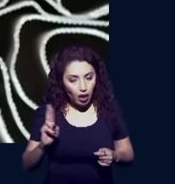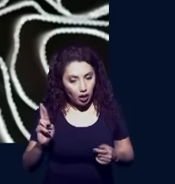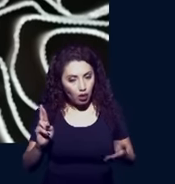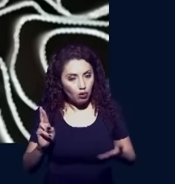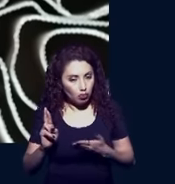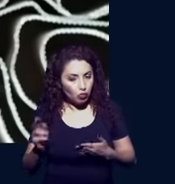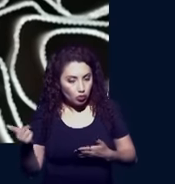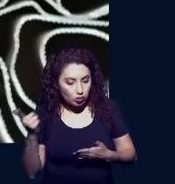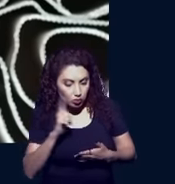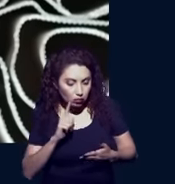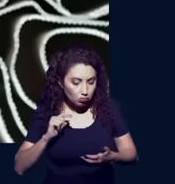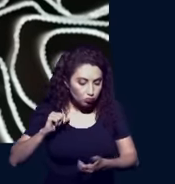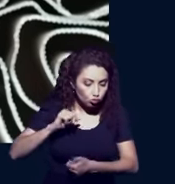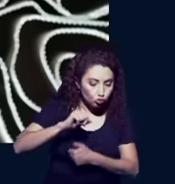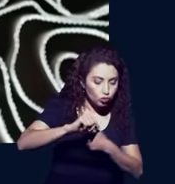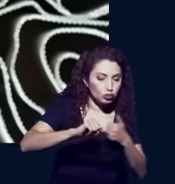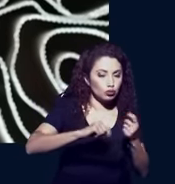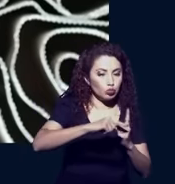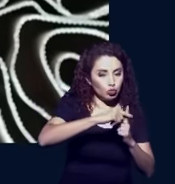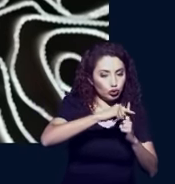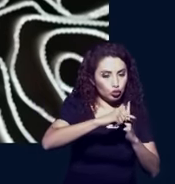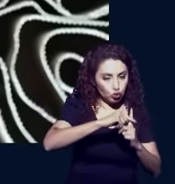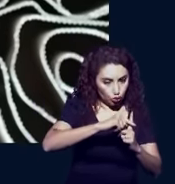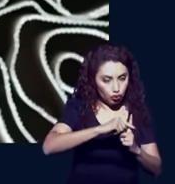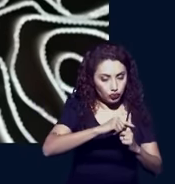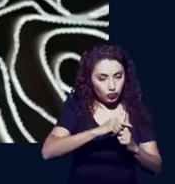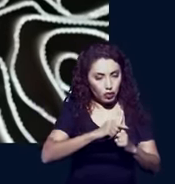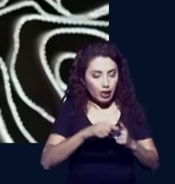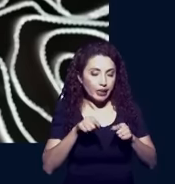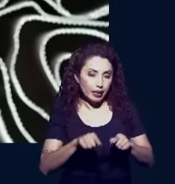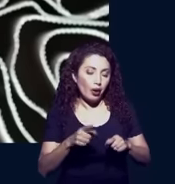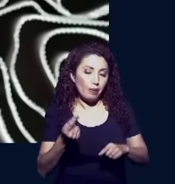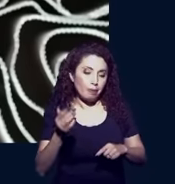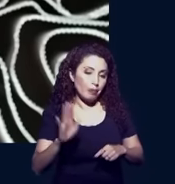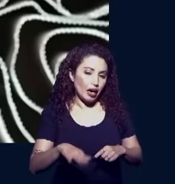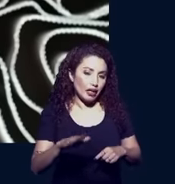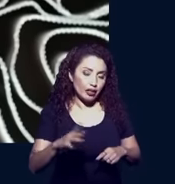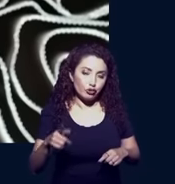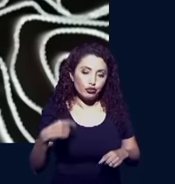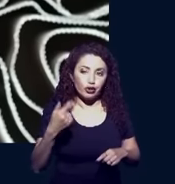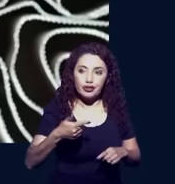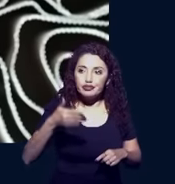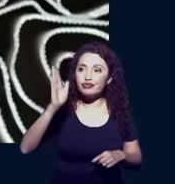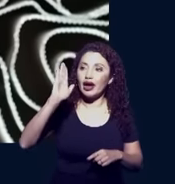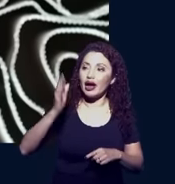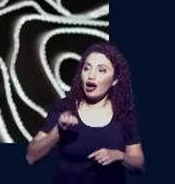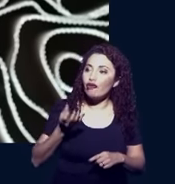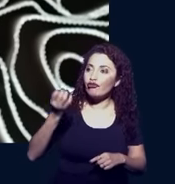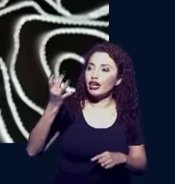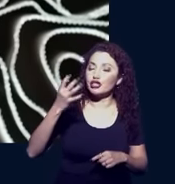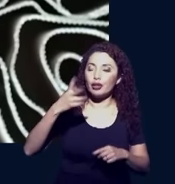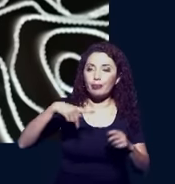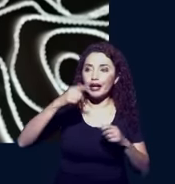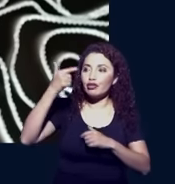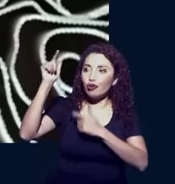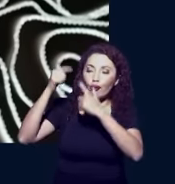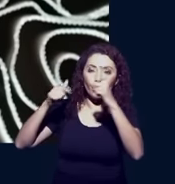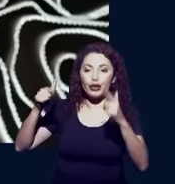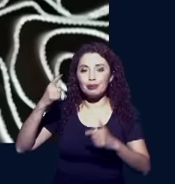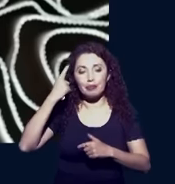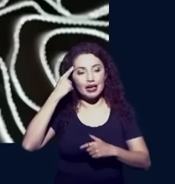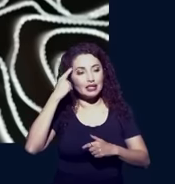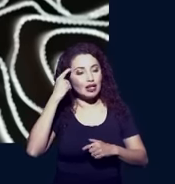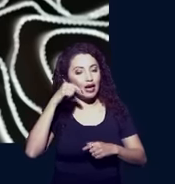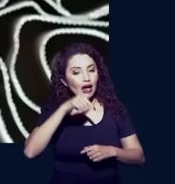correção positiva do início do ano para cá Ela ainda tá barata né ninguém aqui viaja pro exterior e acha puxa como o Brasil tá caro